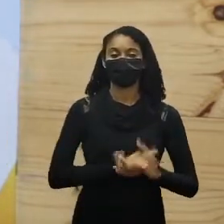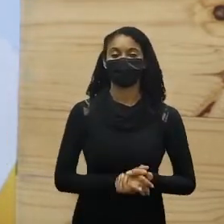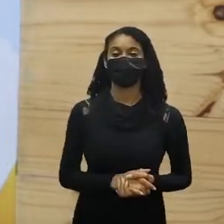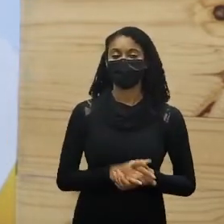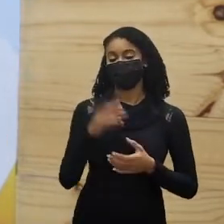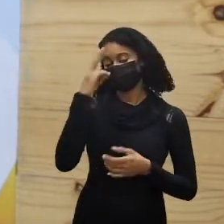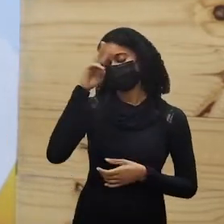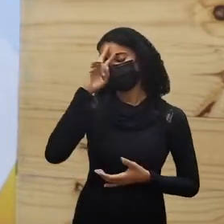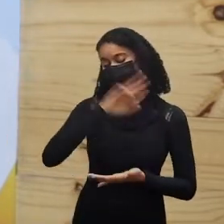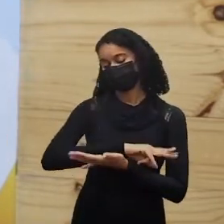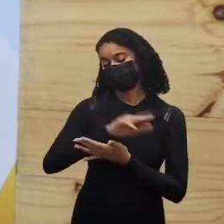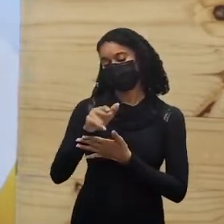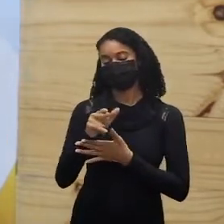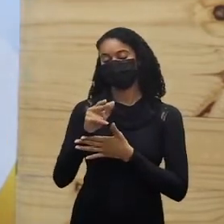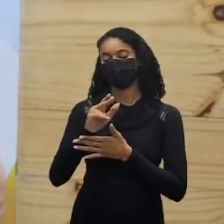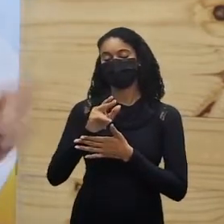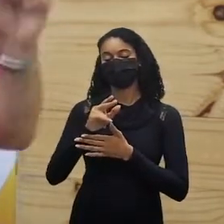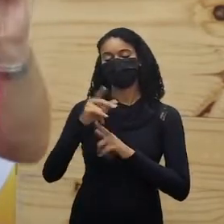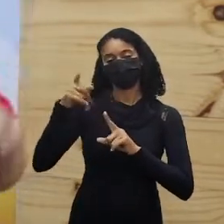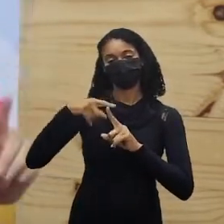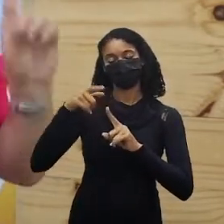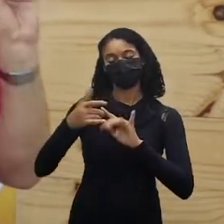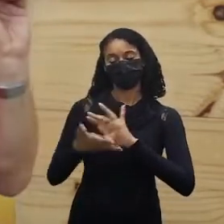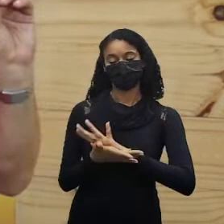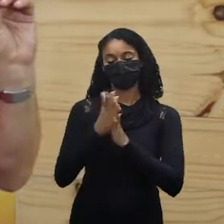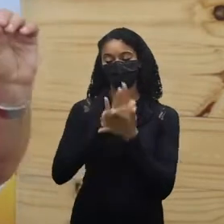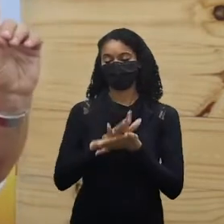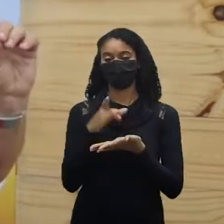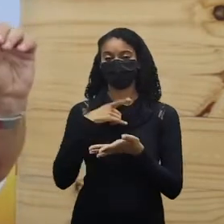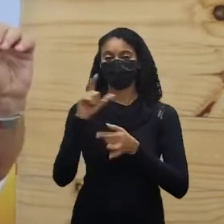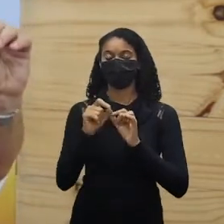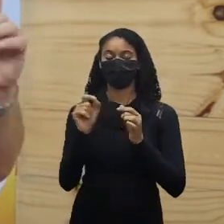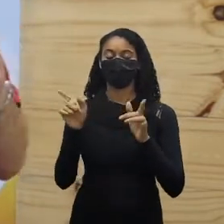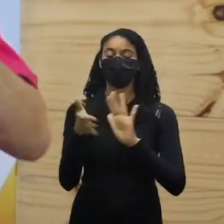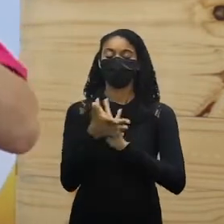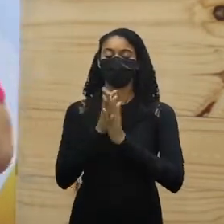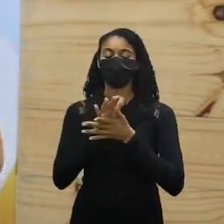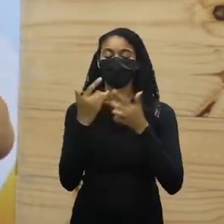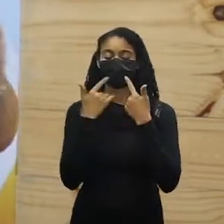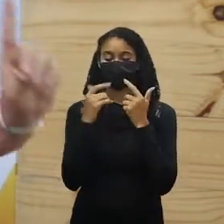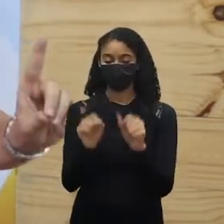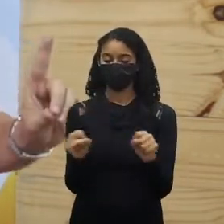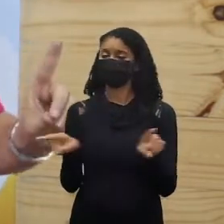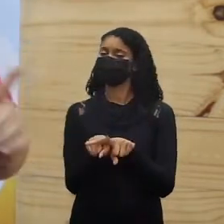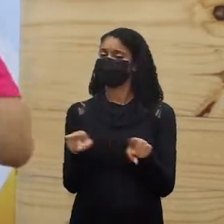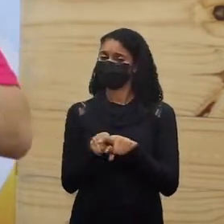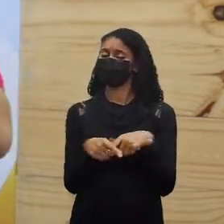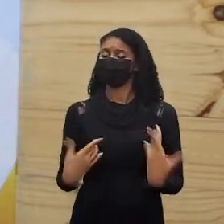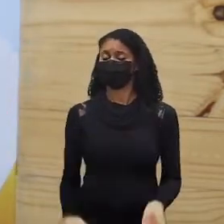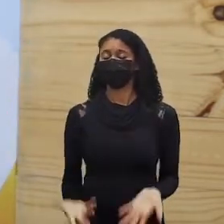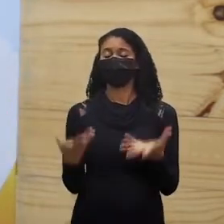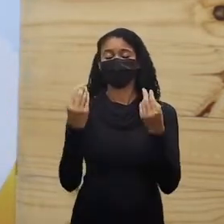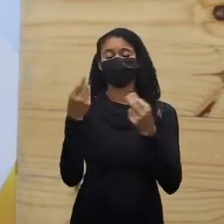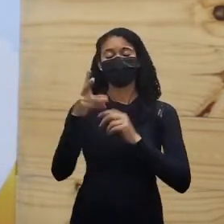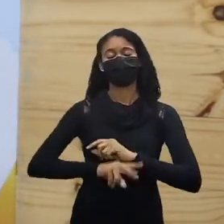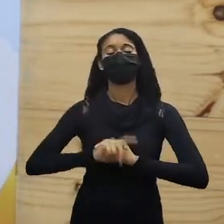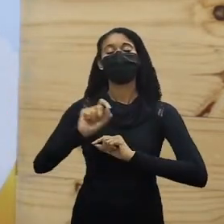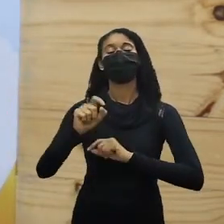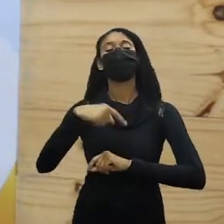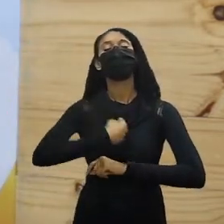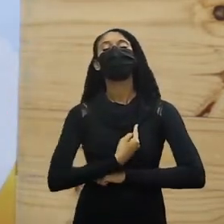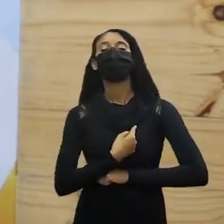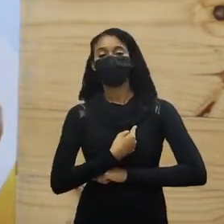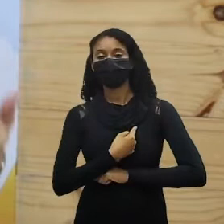vários tipos de preconceitos, mas também há o preconceito linguístico. Muitas vezes nós o